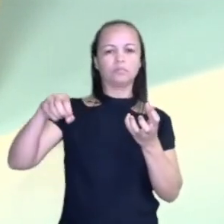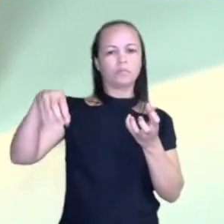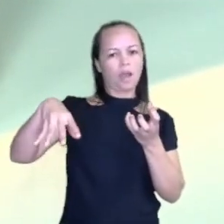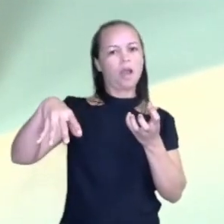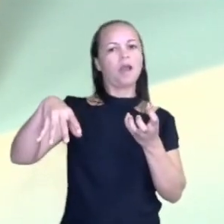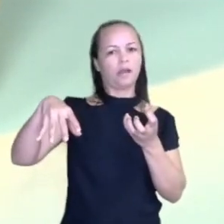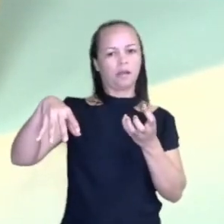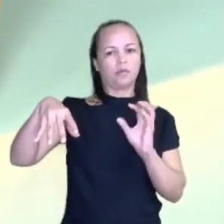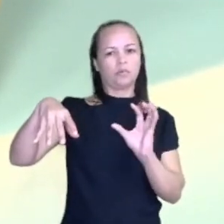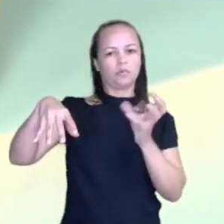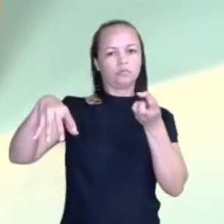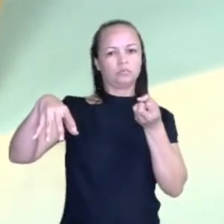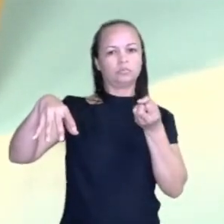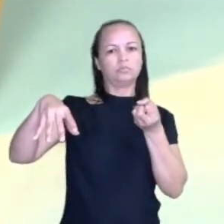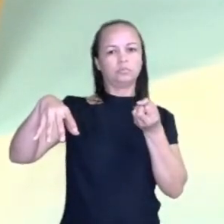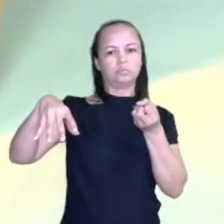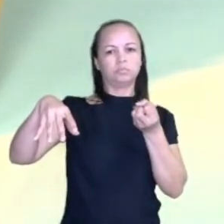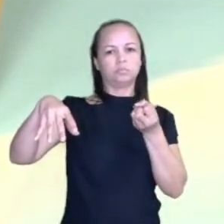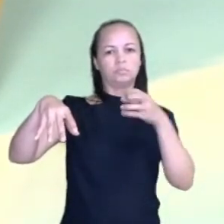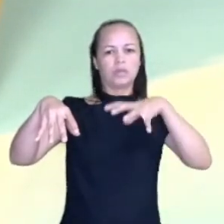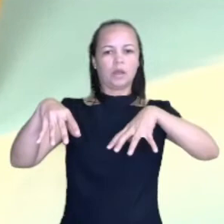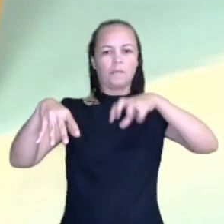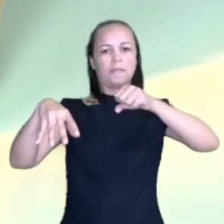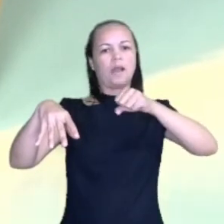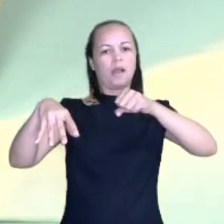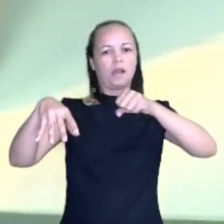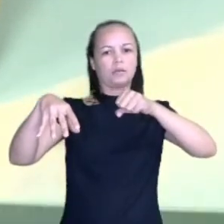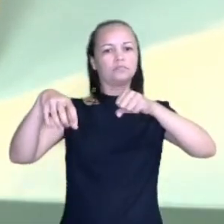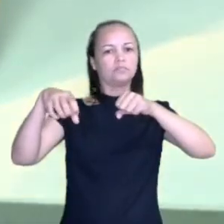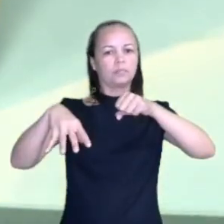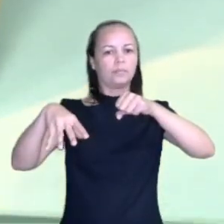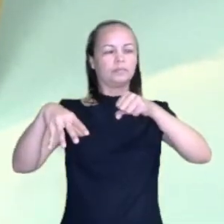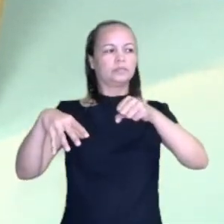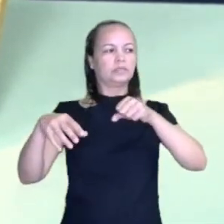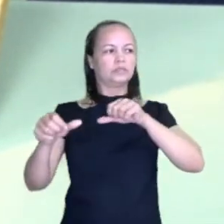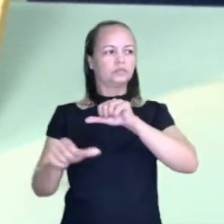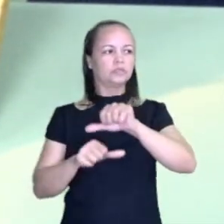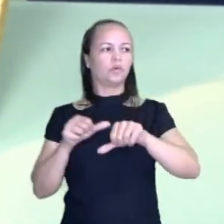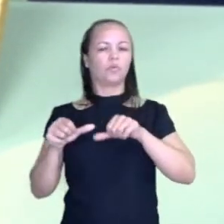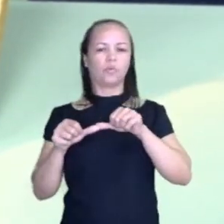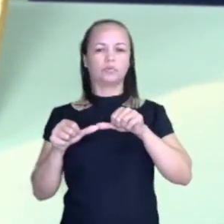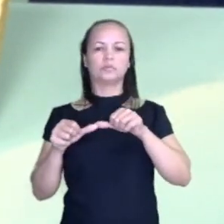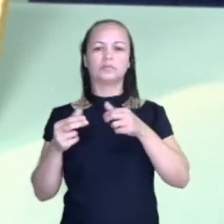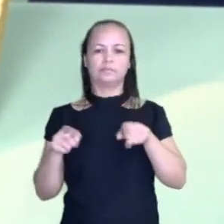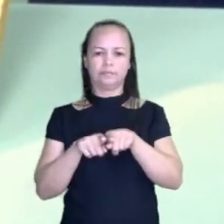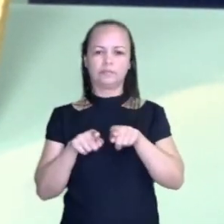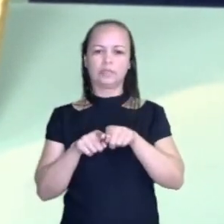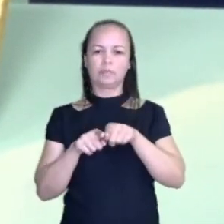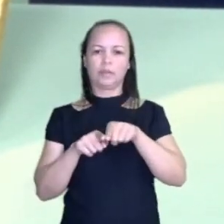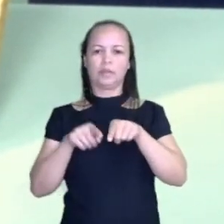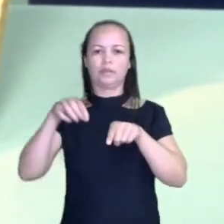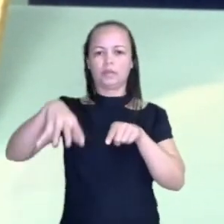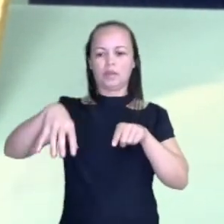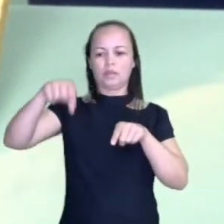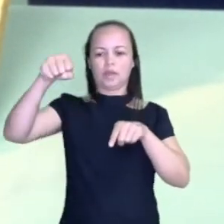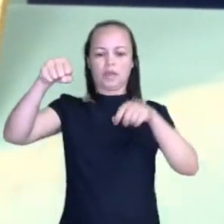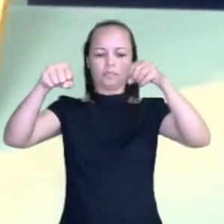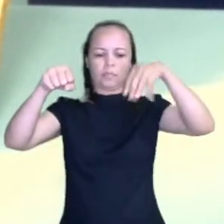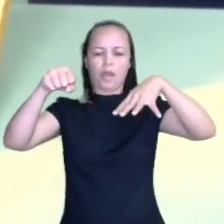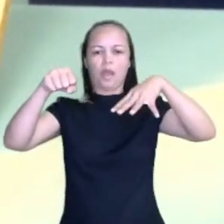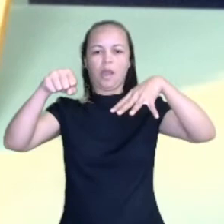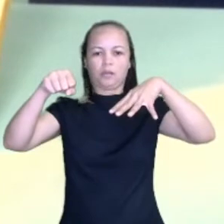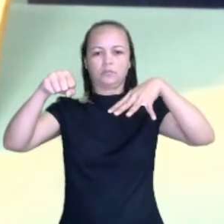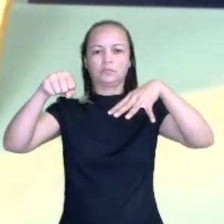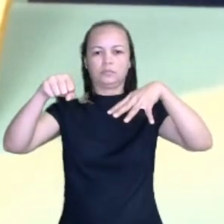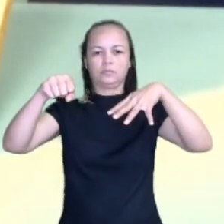vendo se eu se fizer o contrário aqui e também então é assim é um